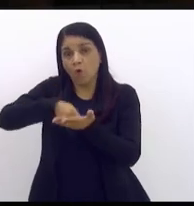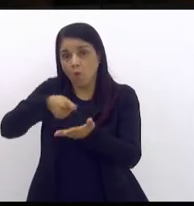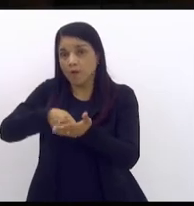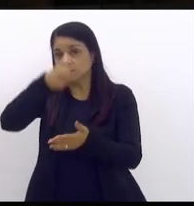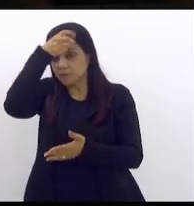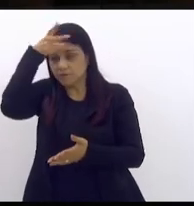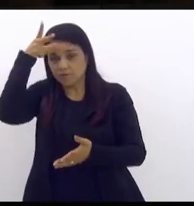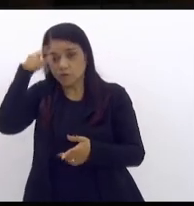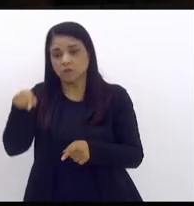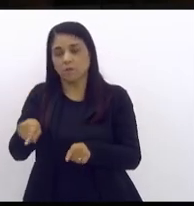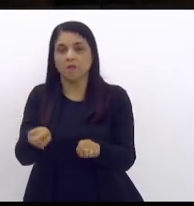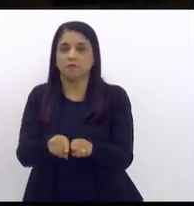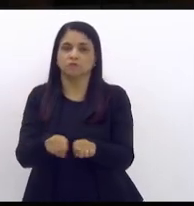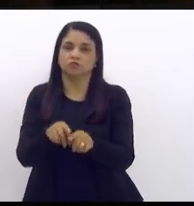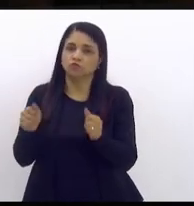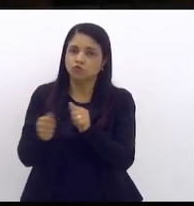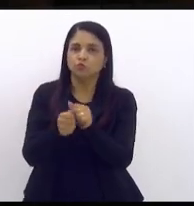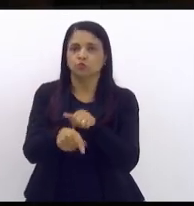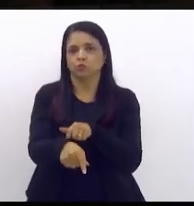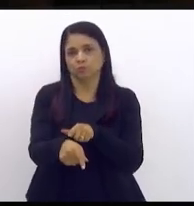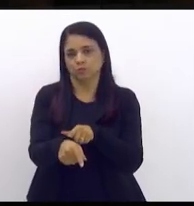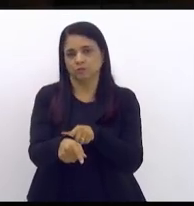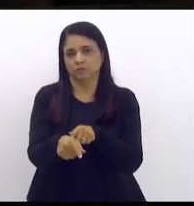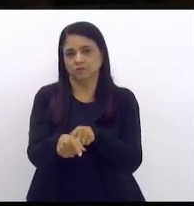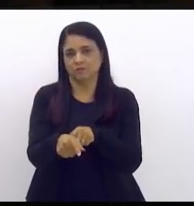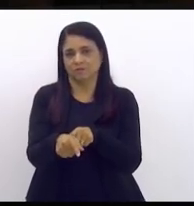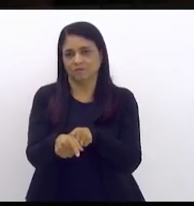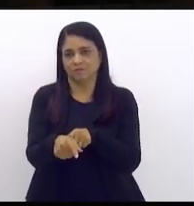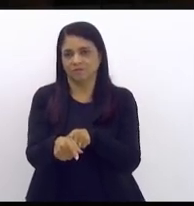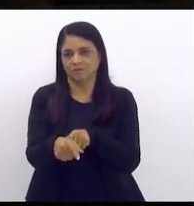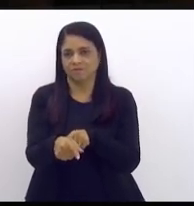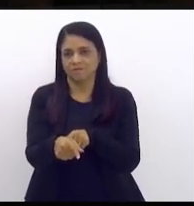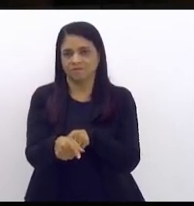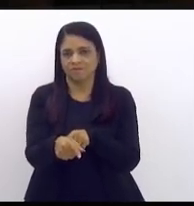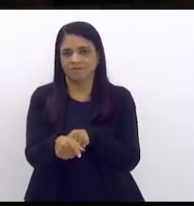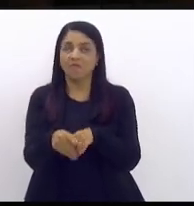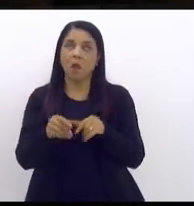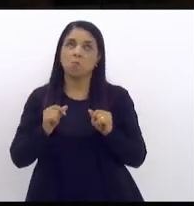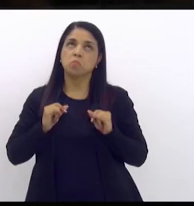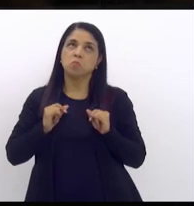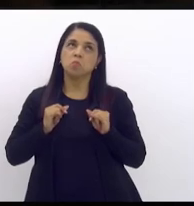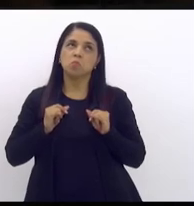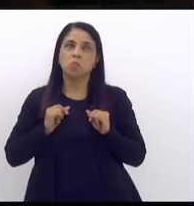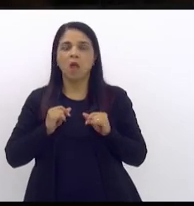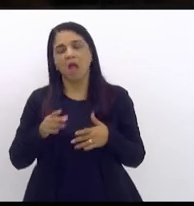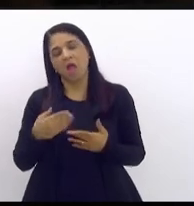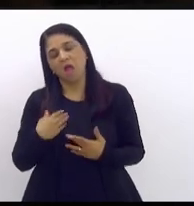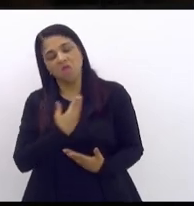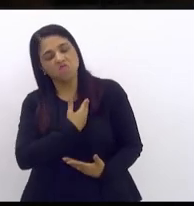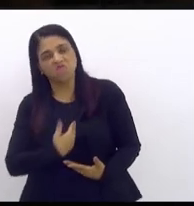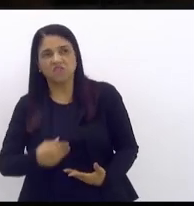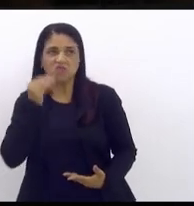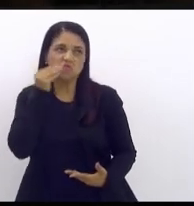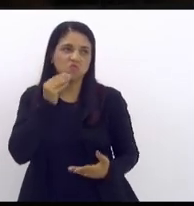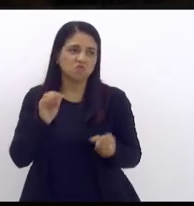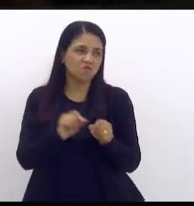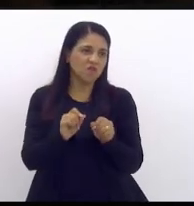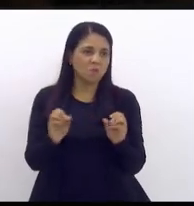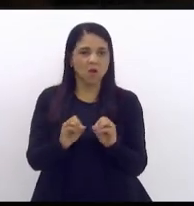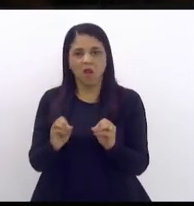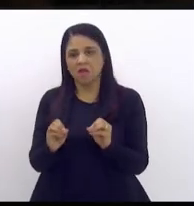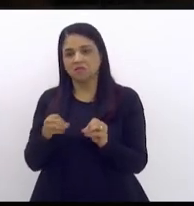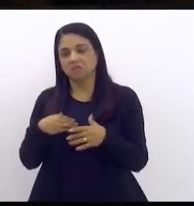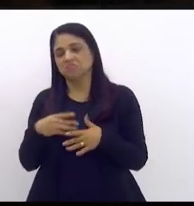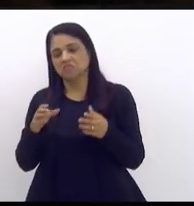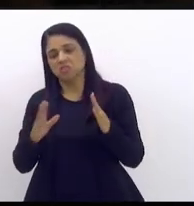que ela vá lá fazer a sua parte e não deixe naquela condição confortável. Ah, o governador não fez, deixa a comunidade ver que o